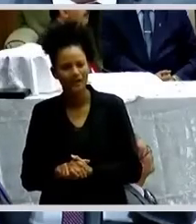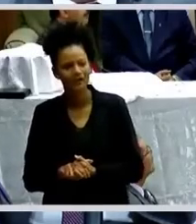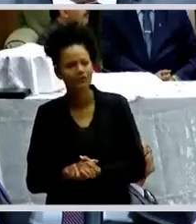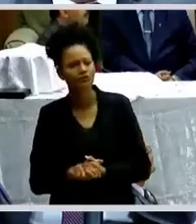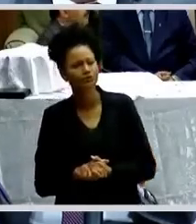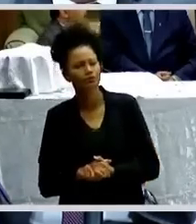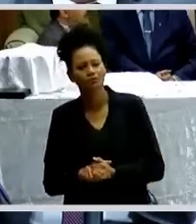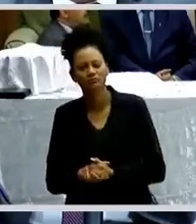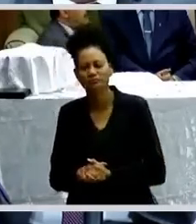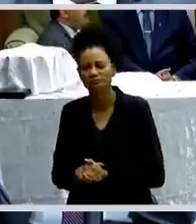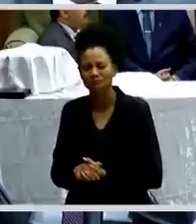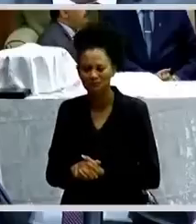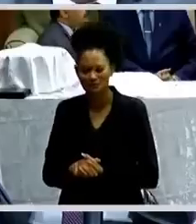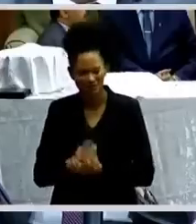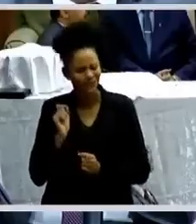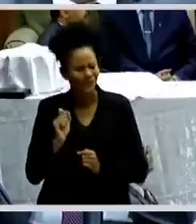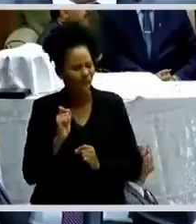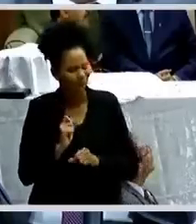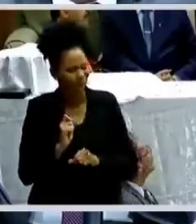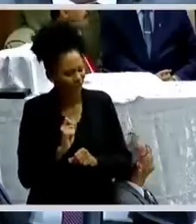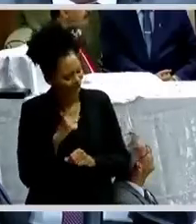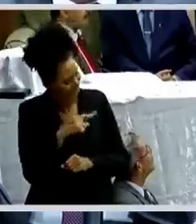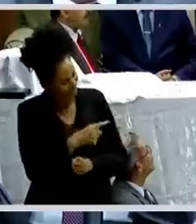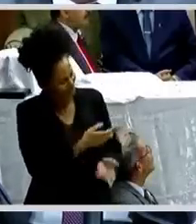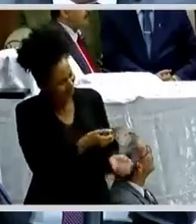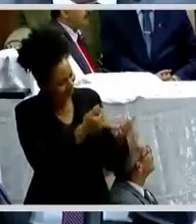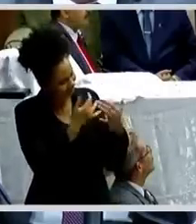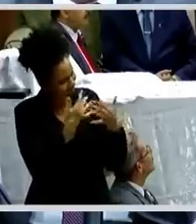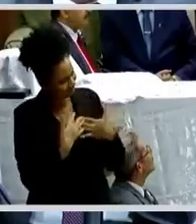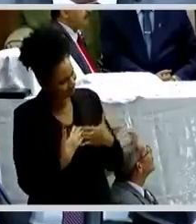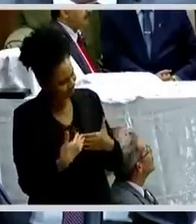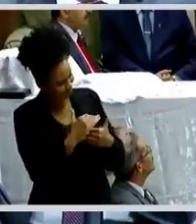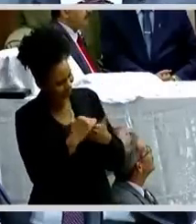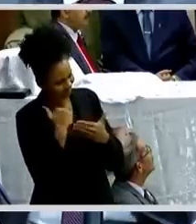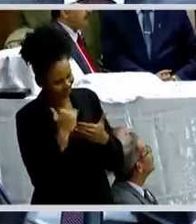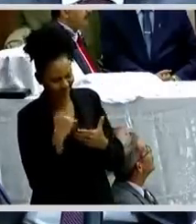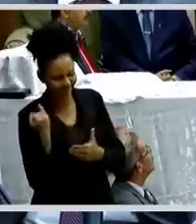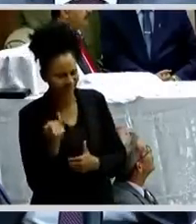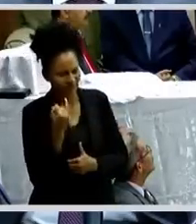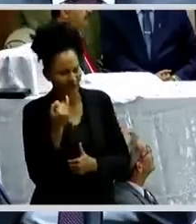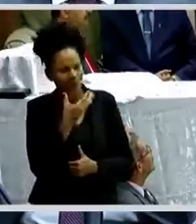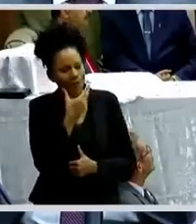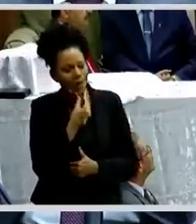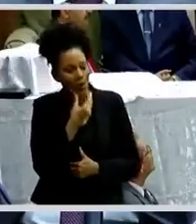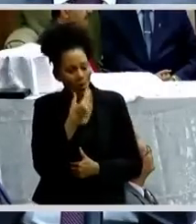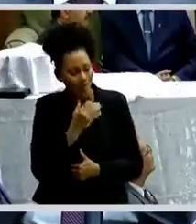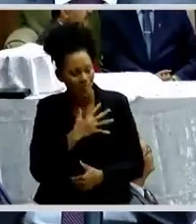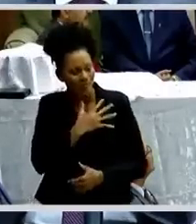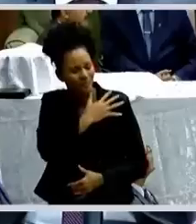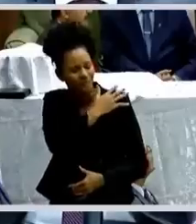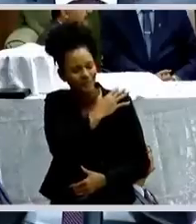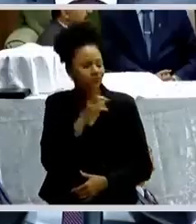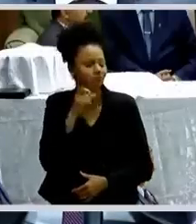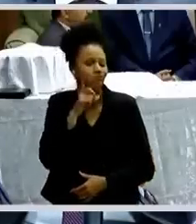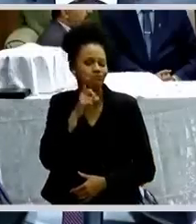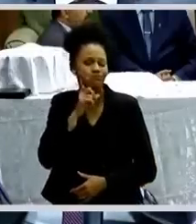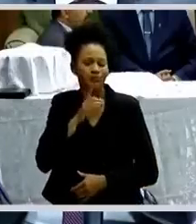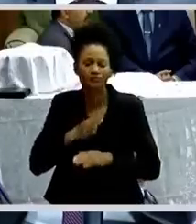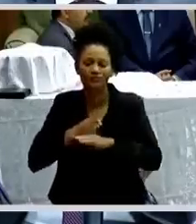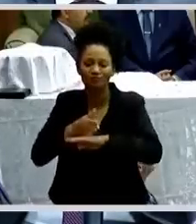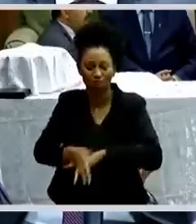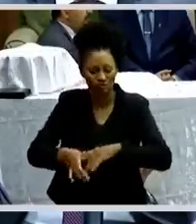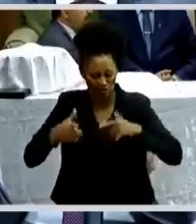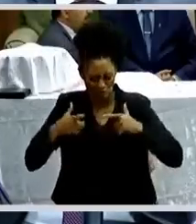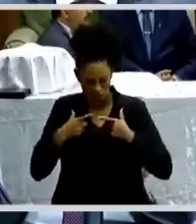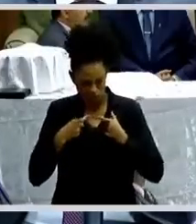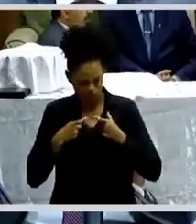Uma das lições mais importantes que eu ouvi foi de um sargento americano. Ele disse: Geno, a gente quando vai para a guerra já vai